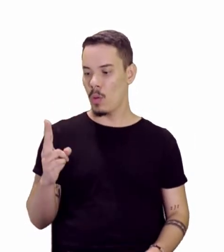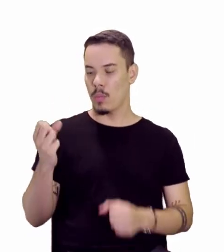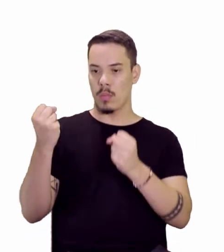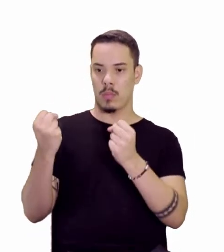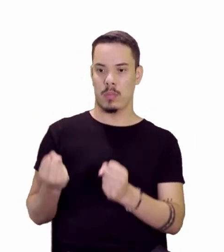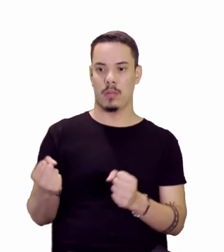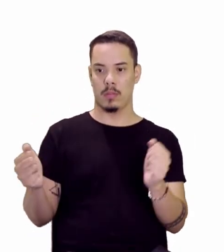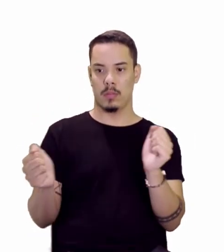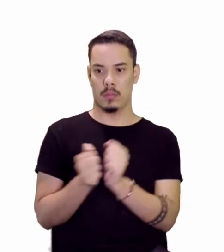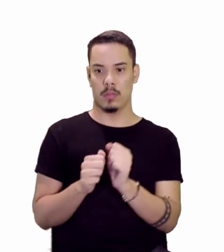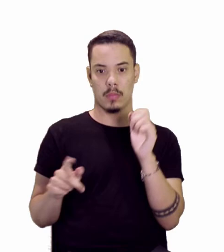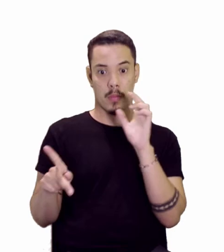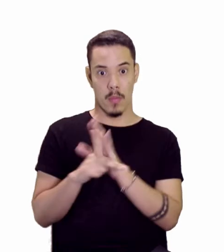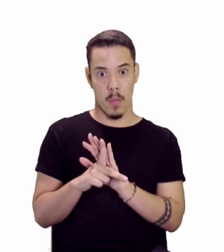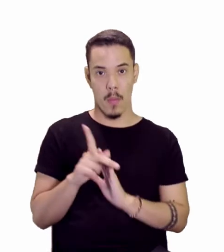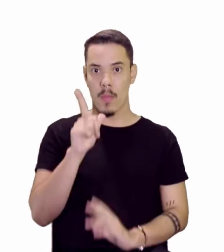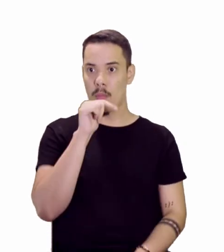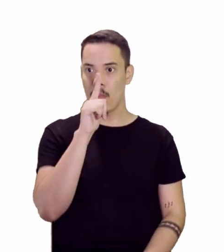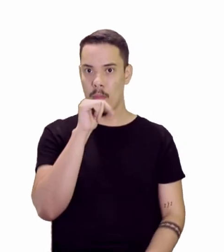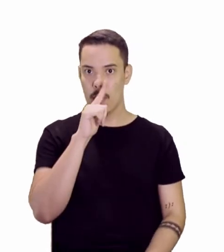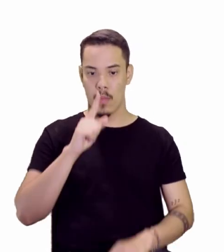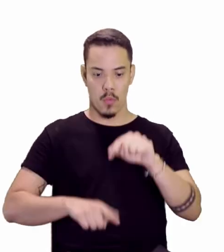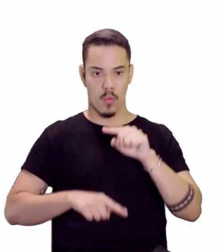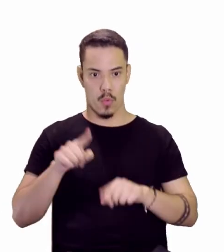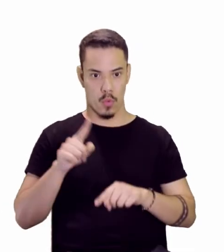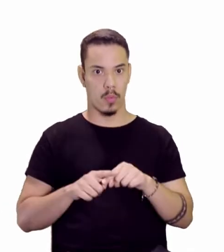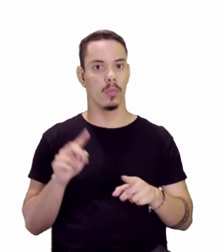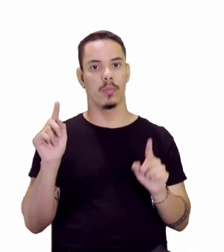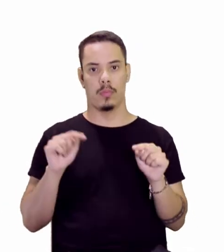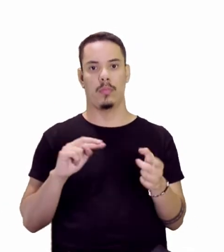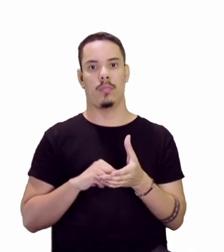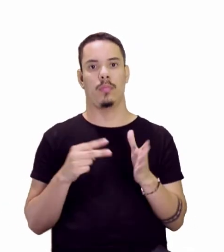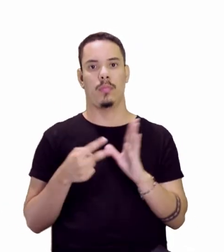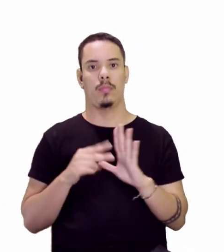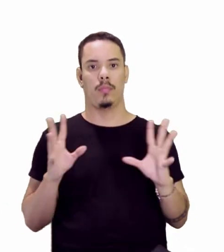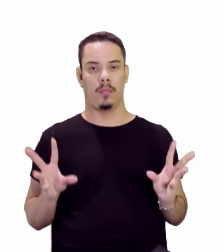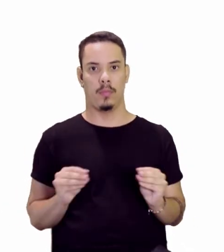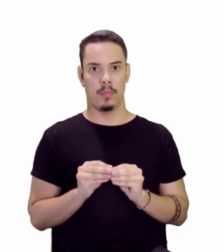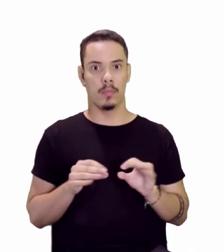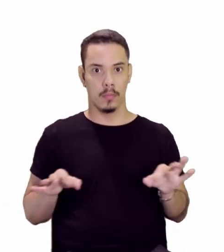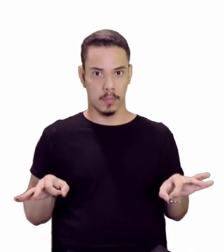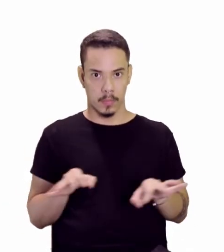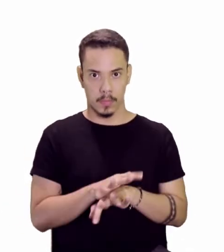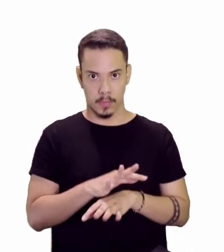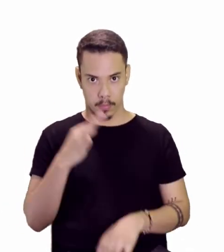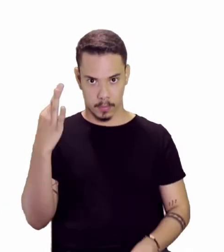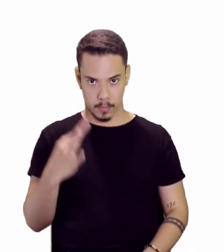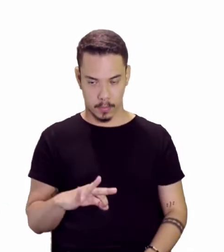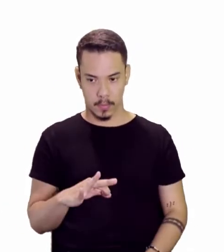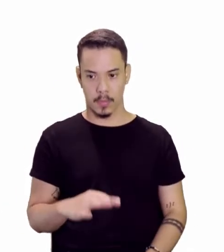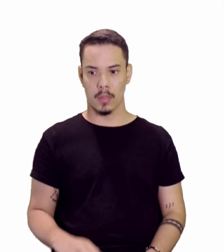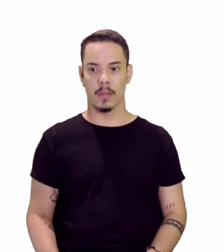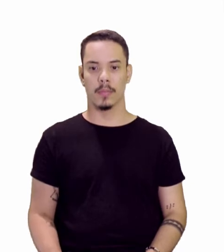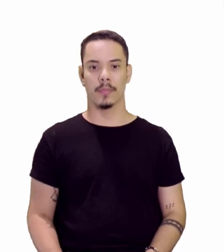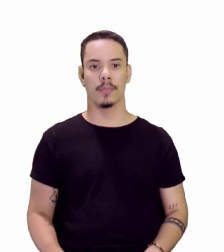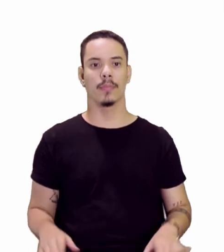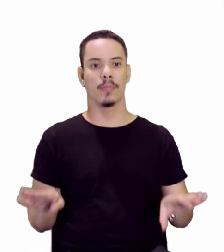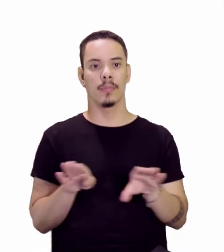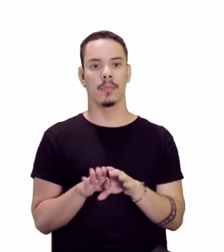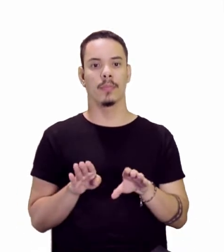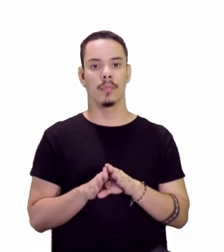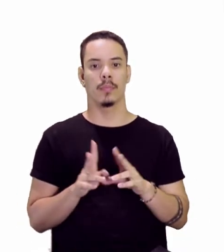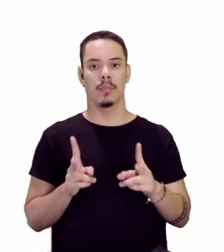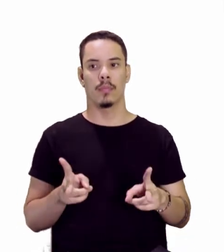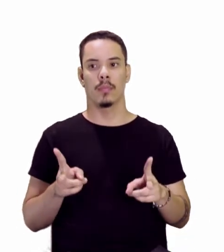deslocado do líquido pelo corpo. Então, tem a ver com o líquido. Pronto, né? Exatamente. E notamos que, olha